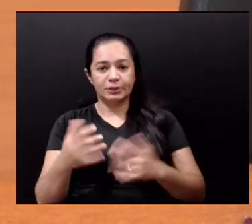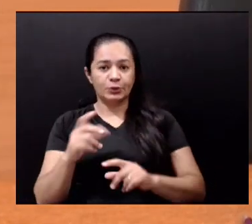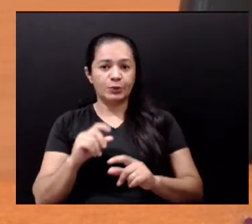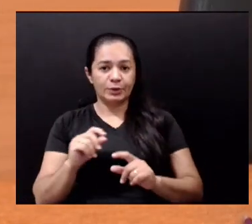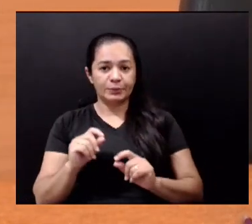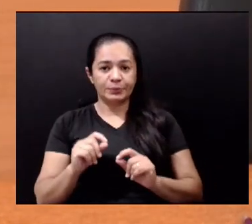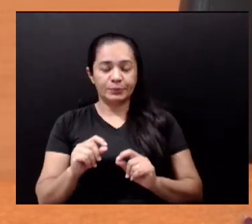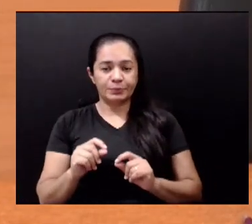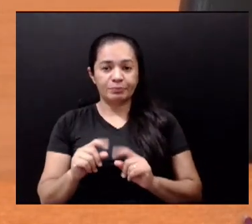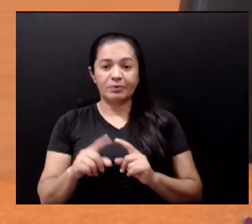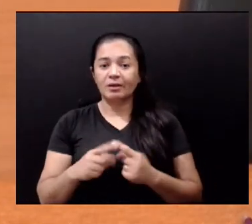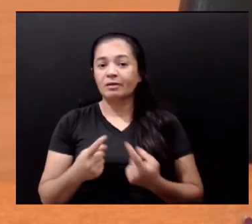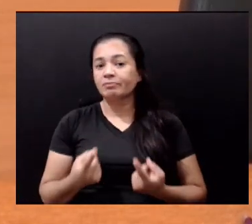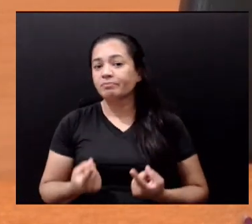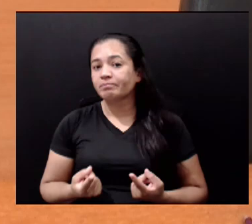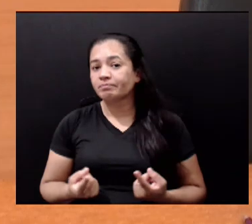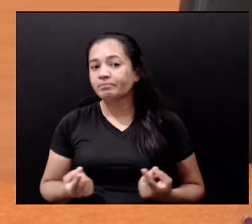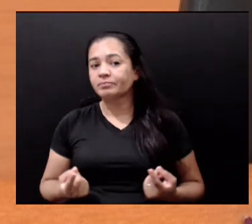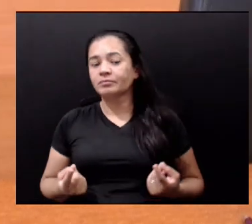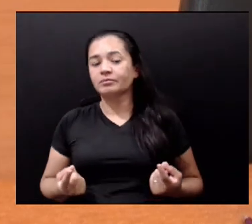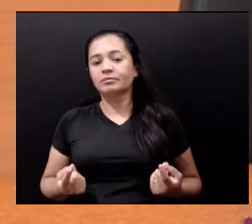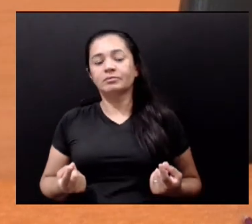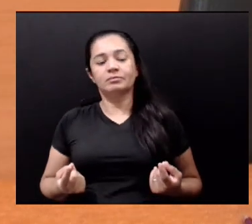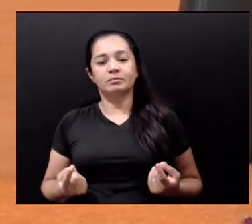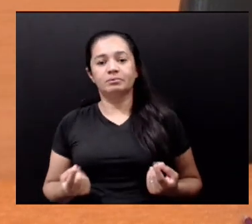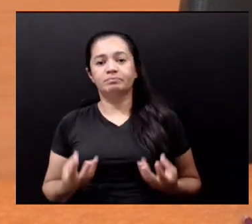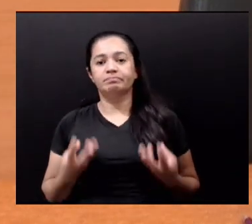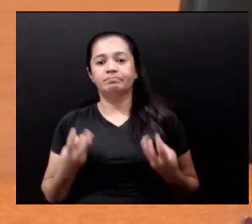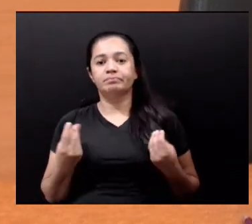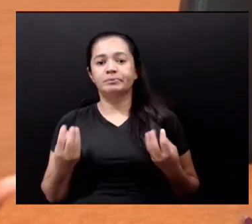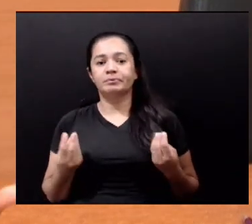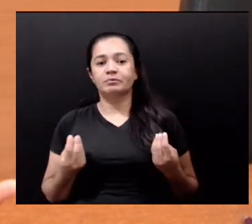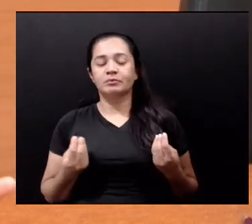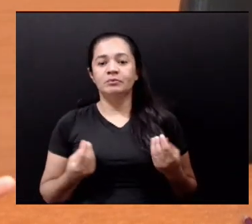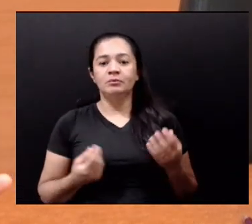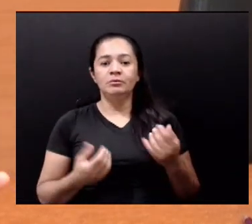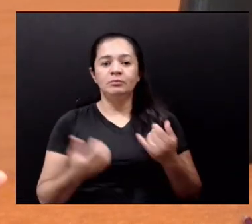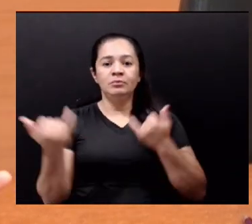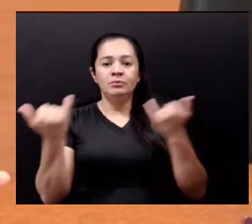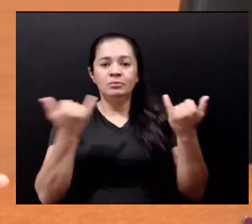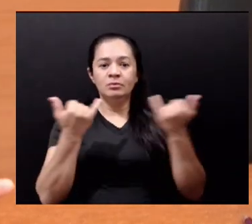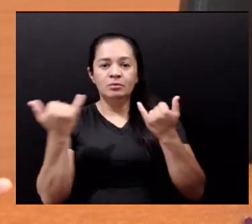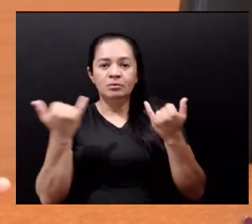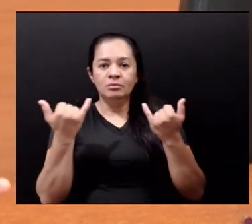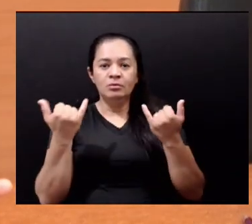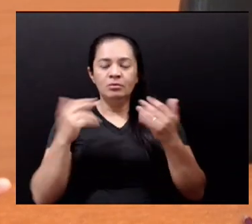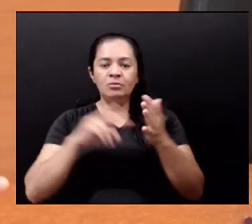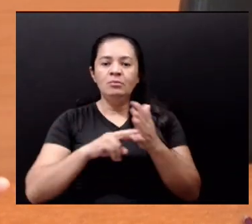mas, ao mesmo tempo, esses dados eles são um alerta. Por isso